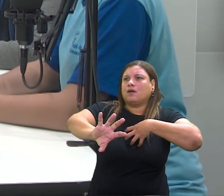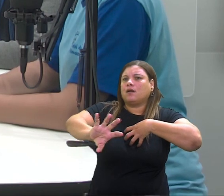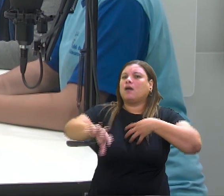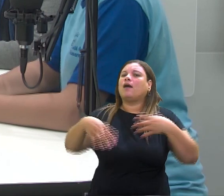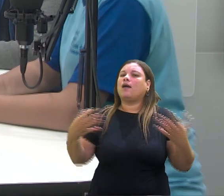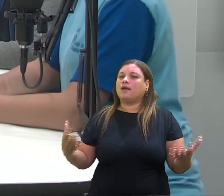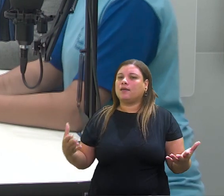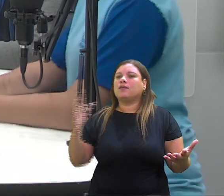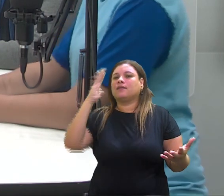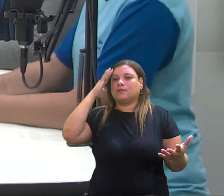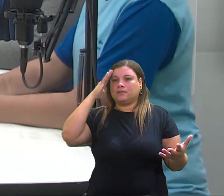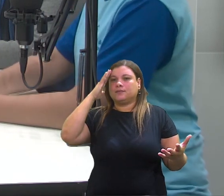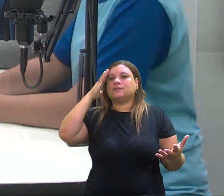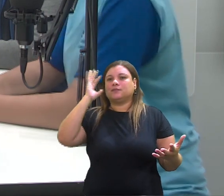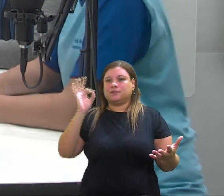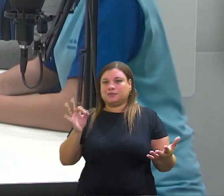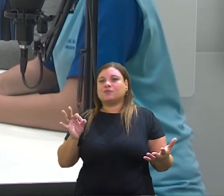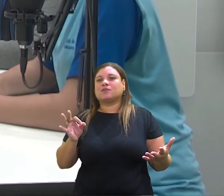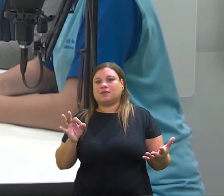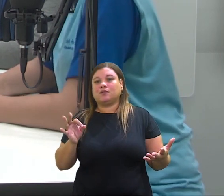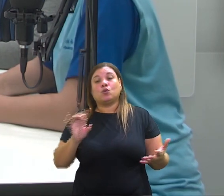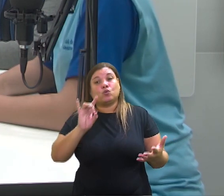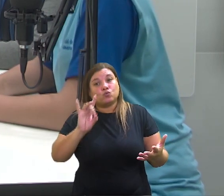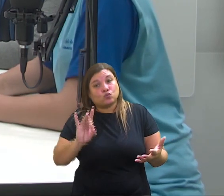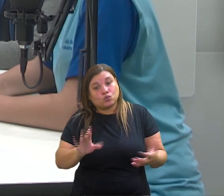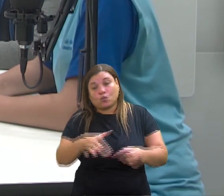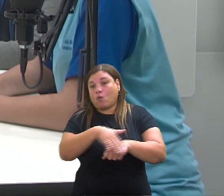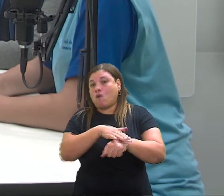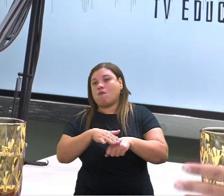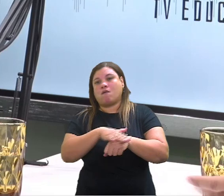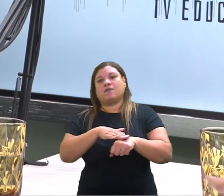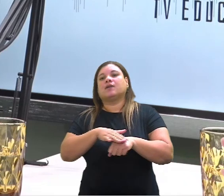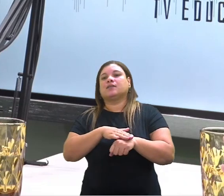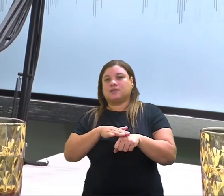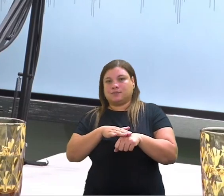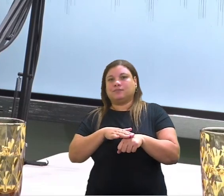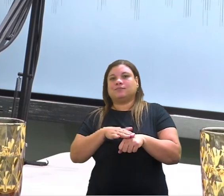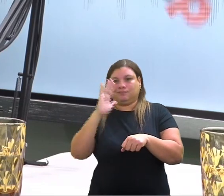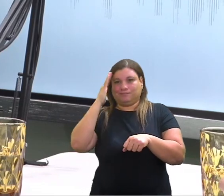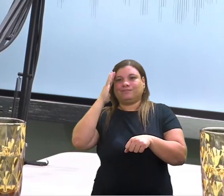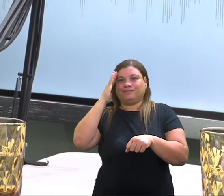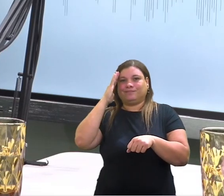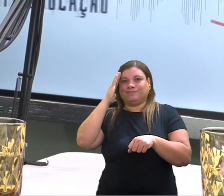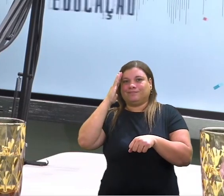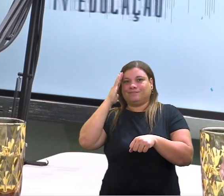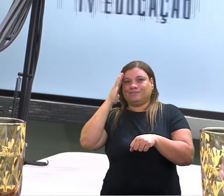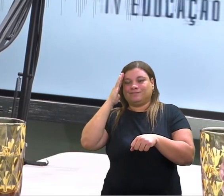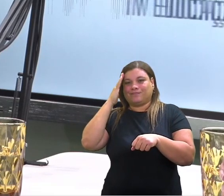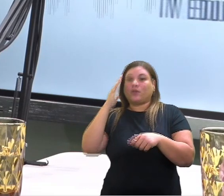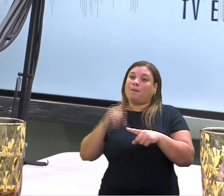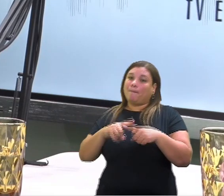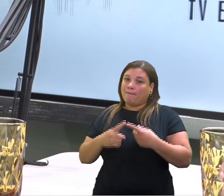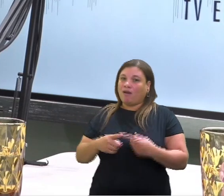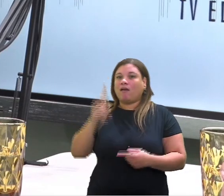tem um poder de transformar o mundo, né? Sim, Tá? foi fantástico. Então essa foi uma ocorrência que me chamou atenção. Tem umas negativas que eu não vou contar, mas